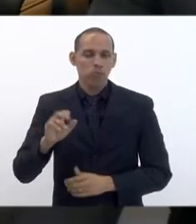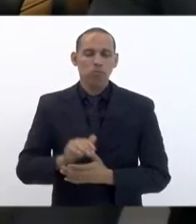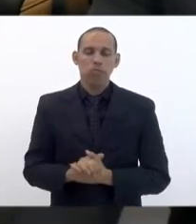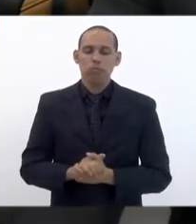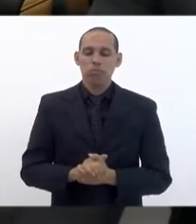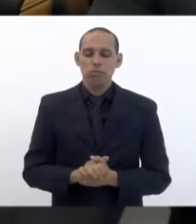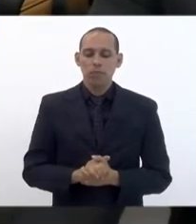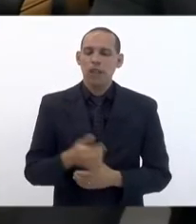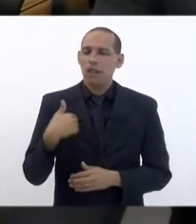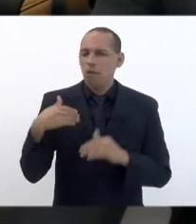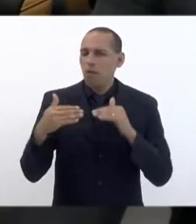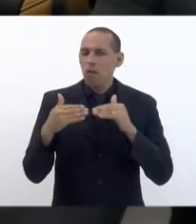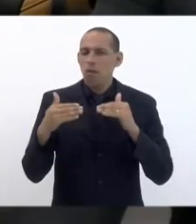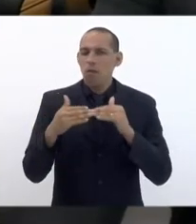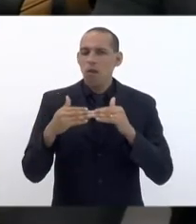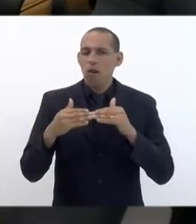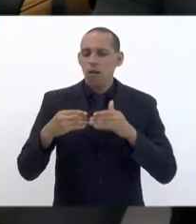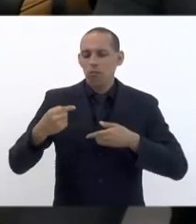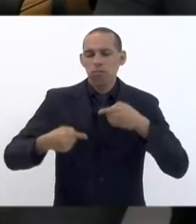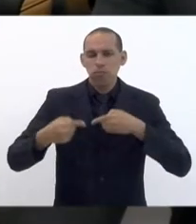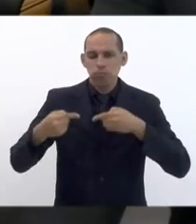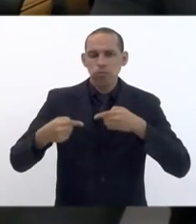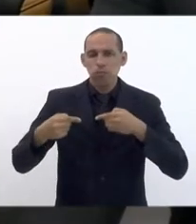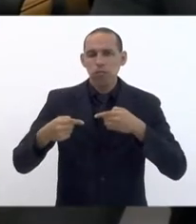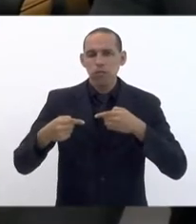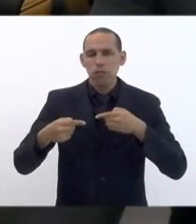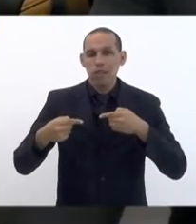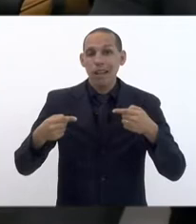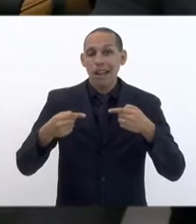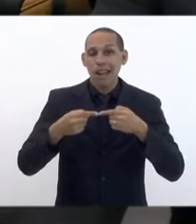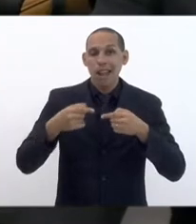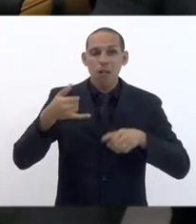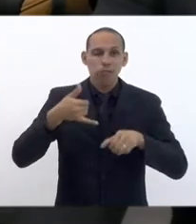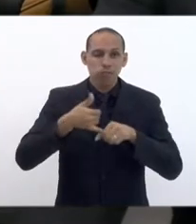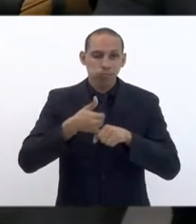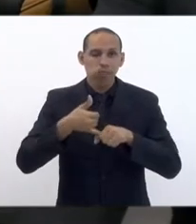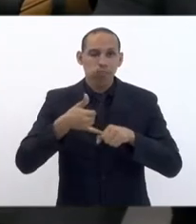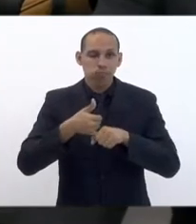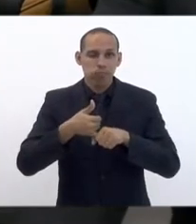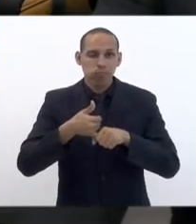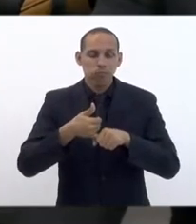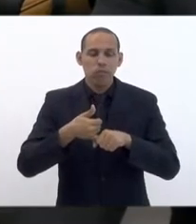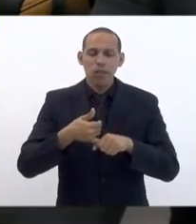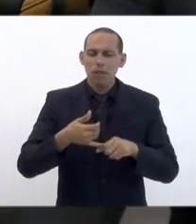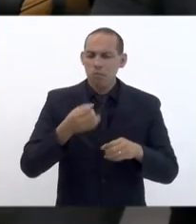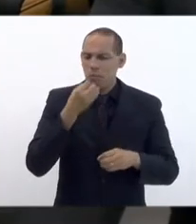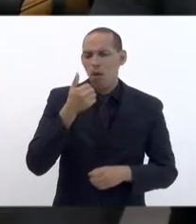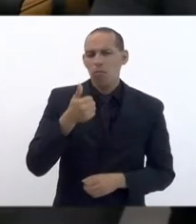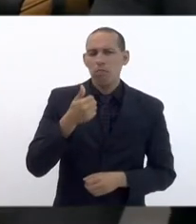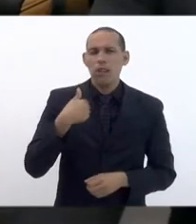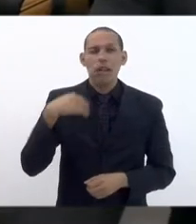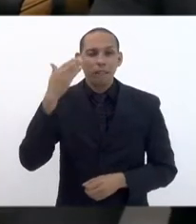Concordo que essa discussão dos combustíveis é absolutamente válida, entendo a lógica da emenda do deputado Alexandre